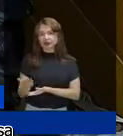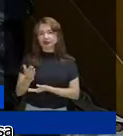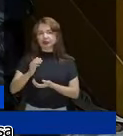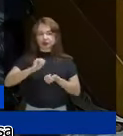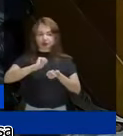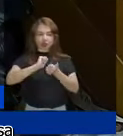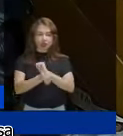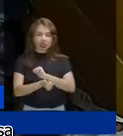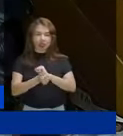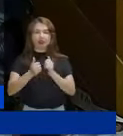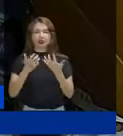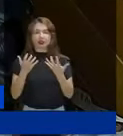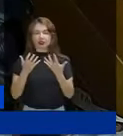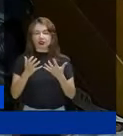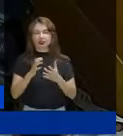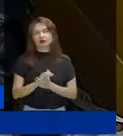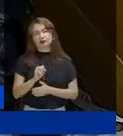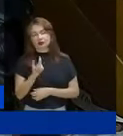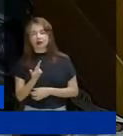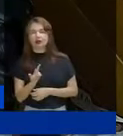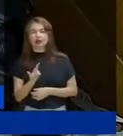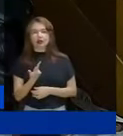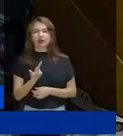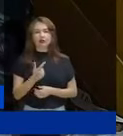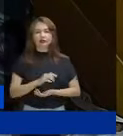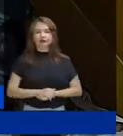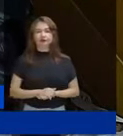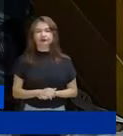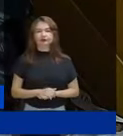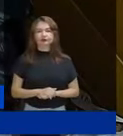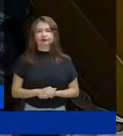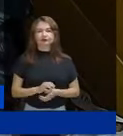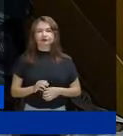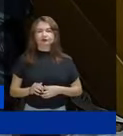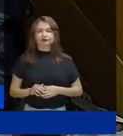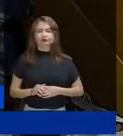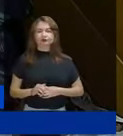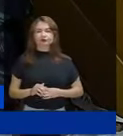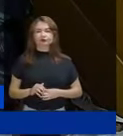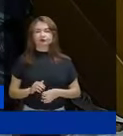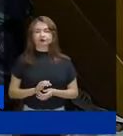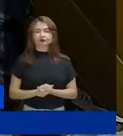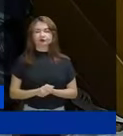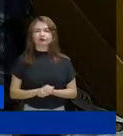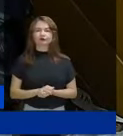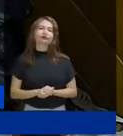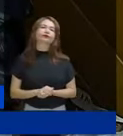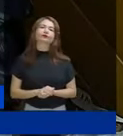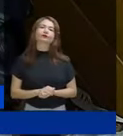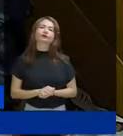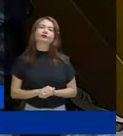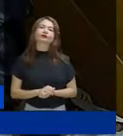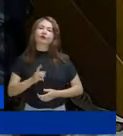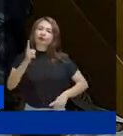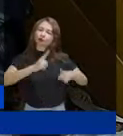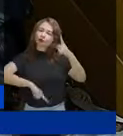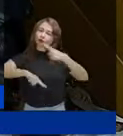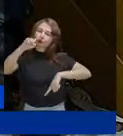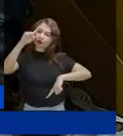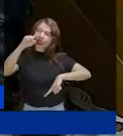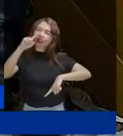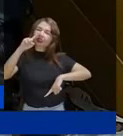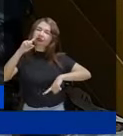atleta, desejando que, claro, seja de profundo sucesso a